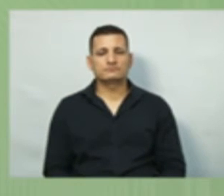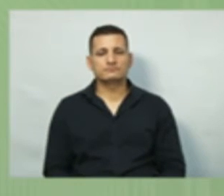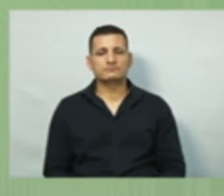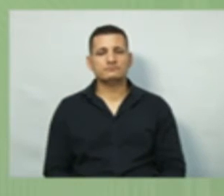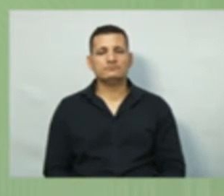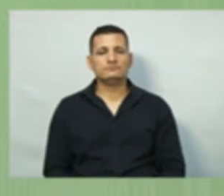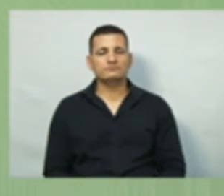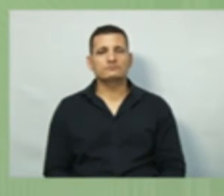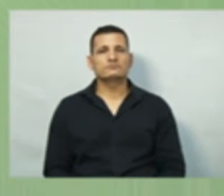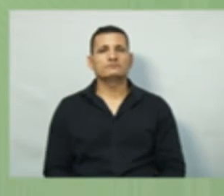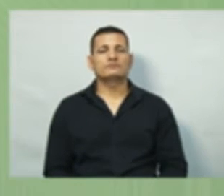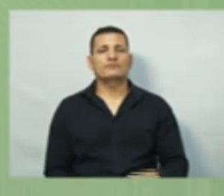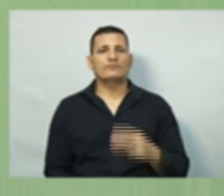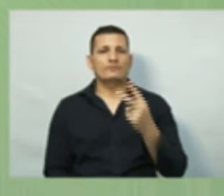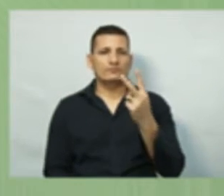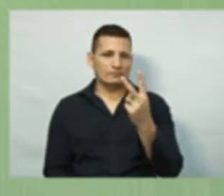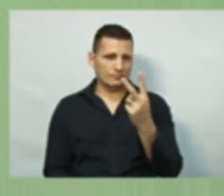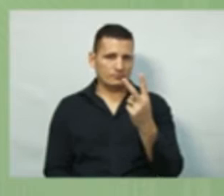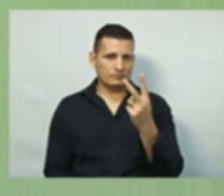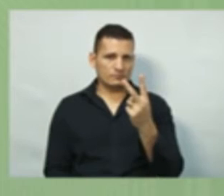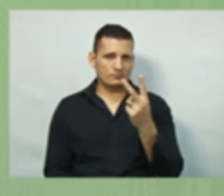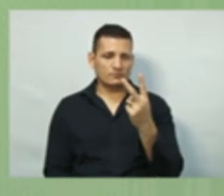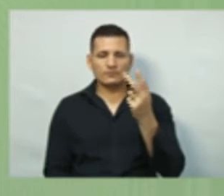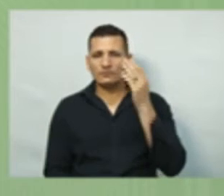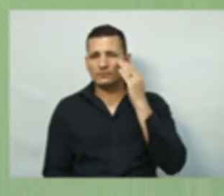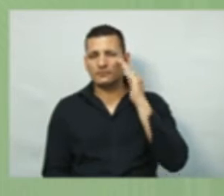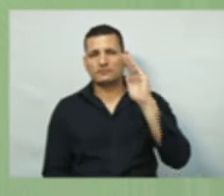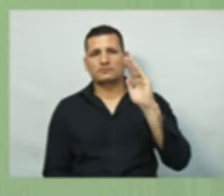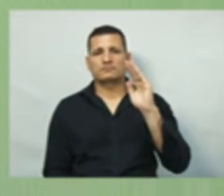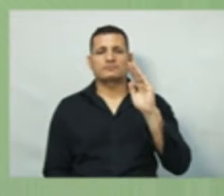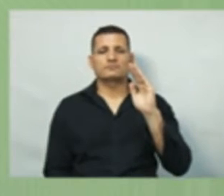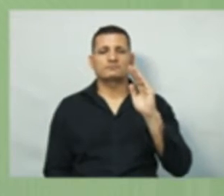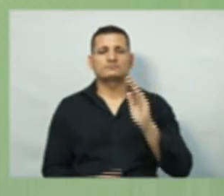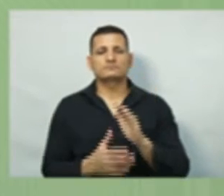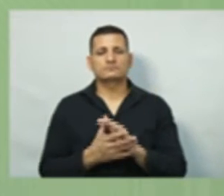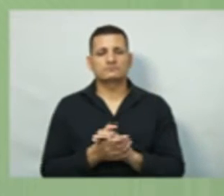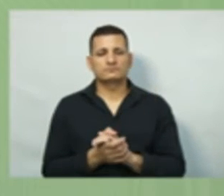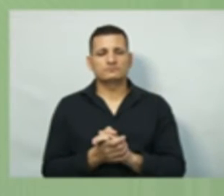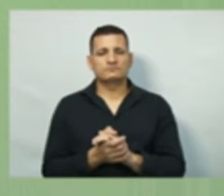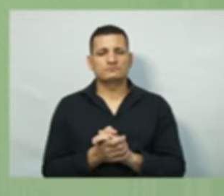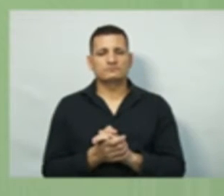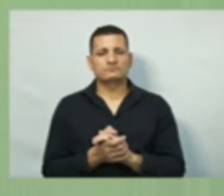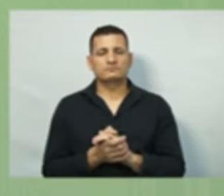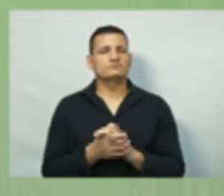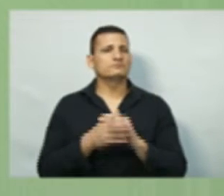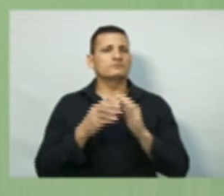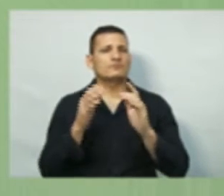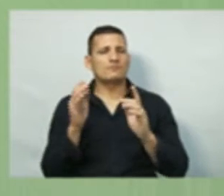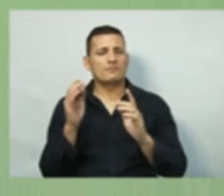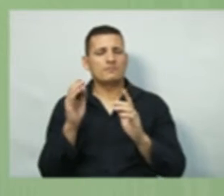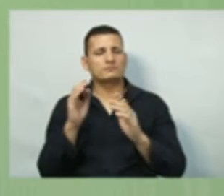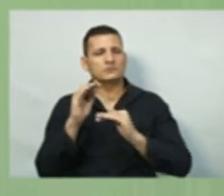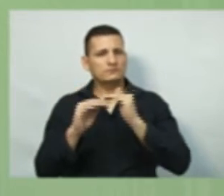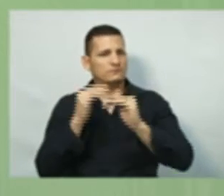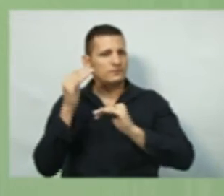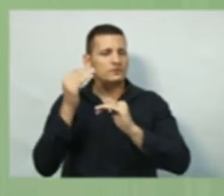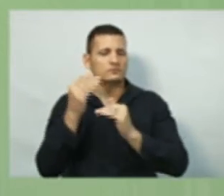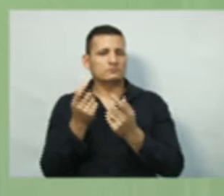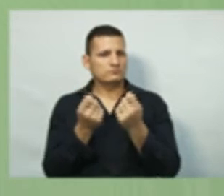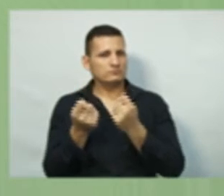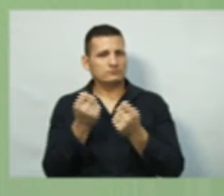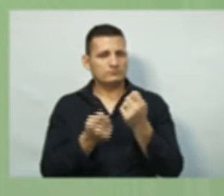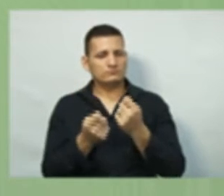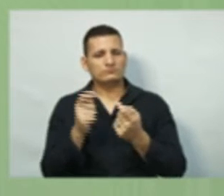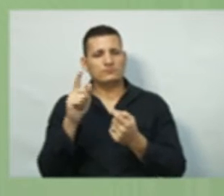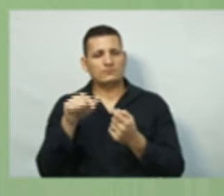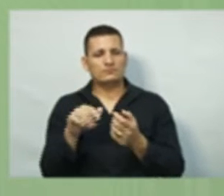Os dois fatores fundamentais a determinar diretamente o desenvolvimento econômico são